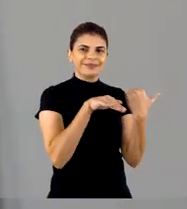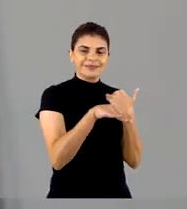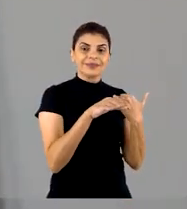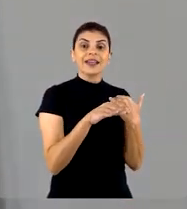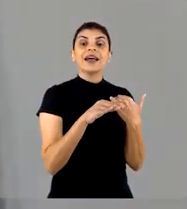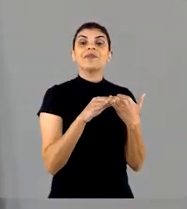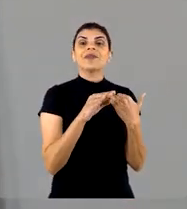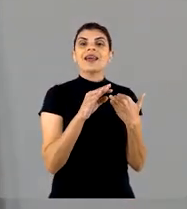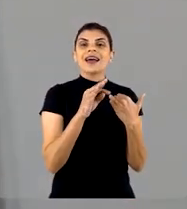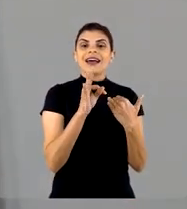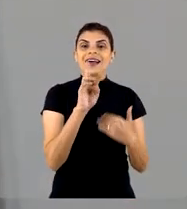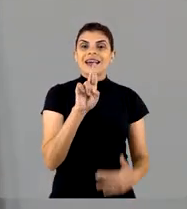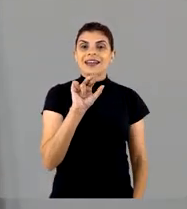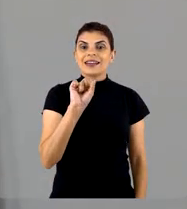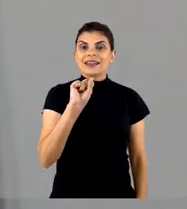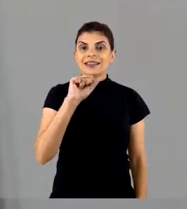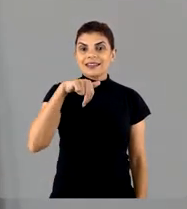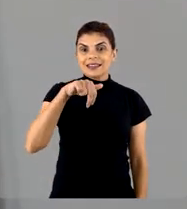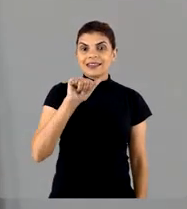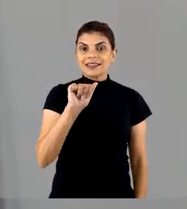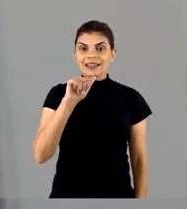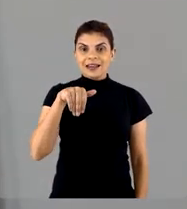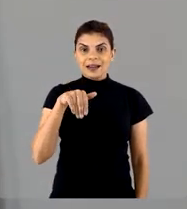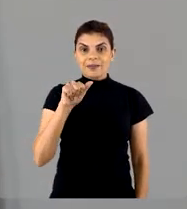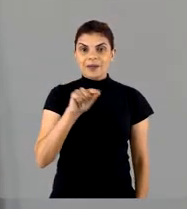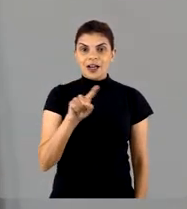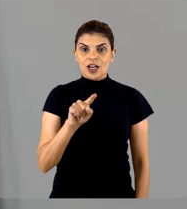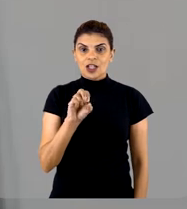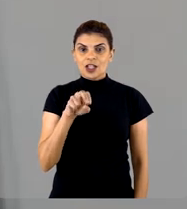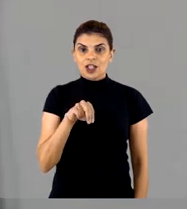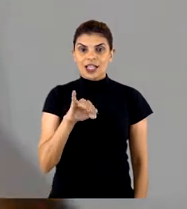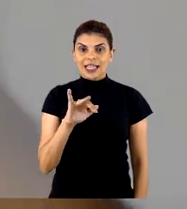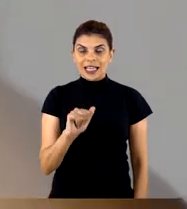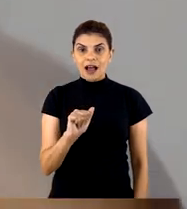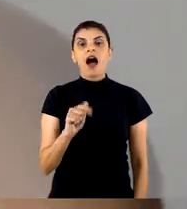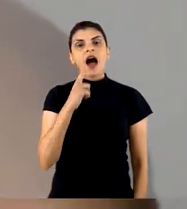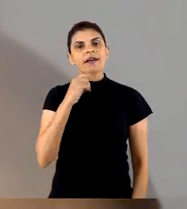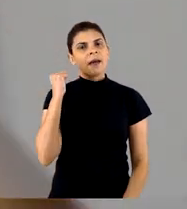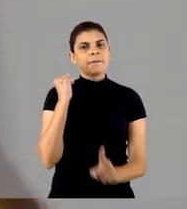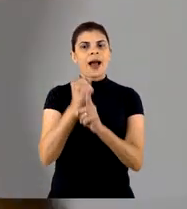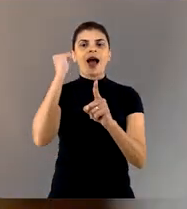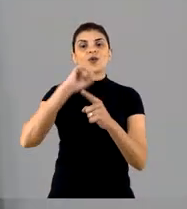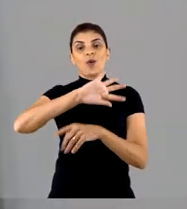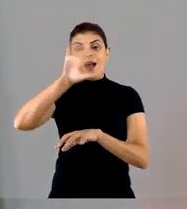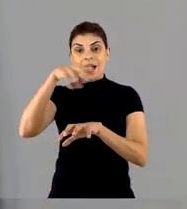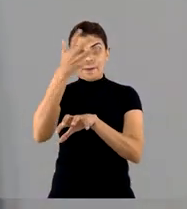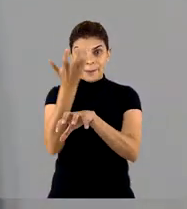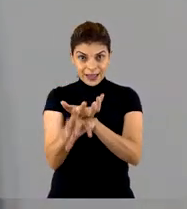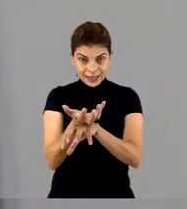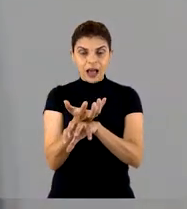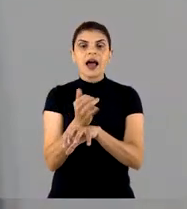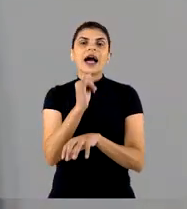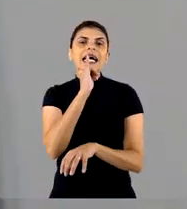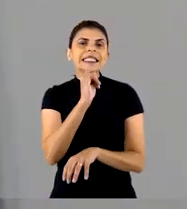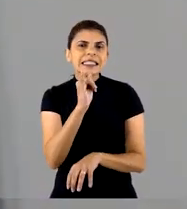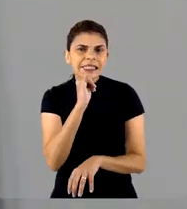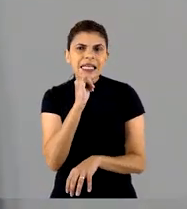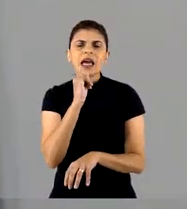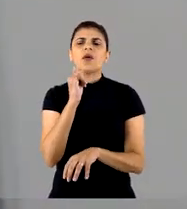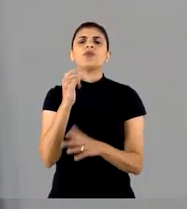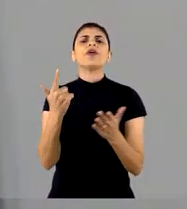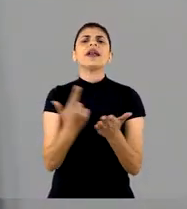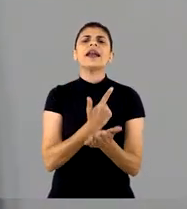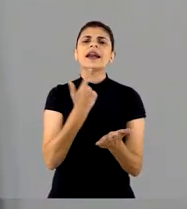Transamazônica, né? E aí, com isso, começa a se discutir os impactos ambientais. Um exemplo